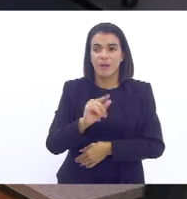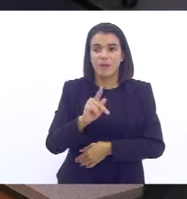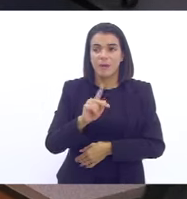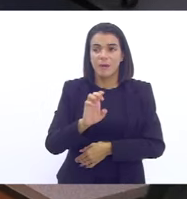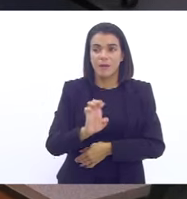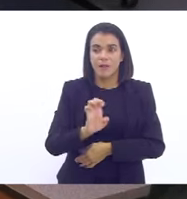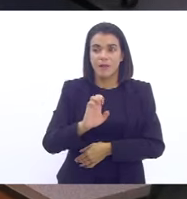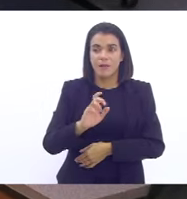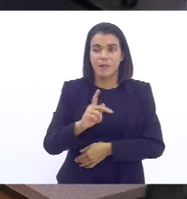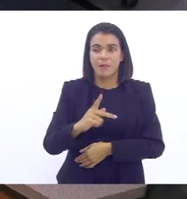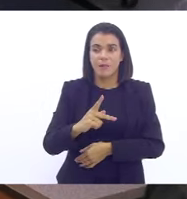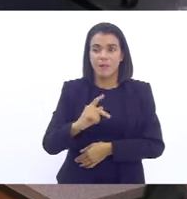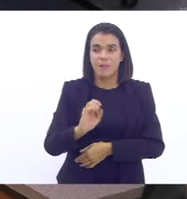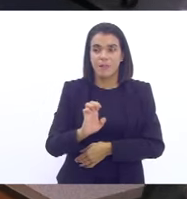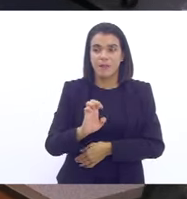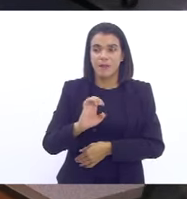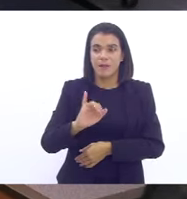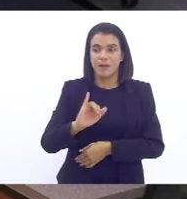Valeu. Alô.